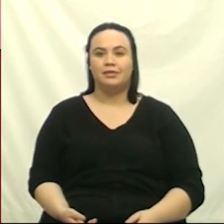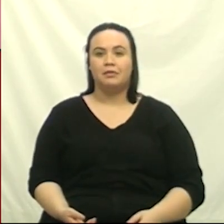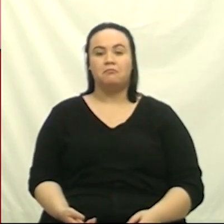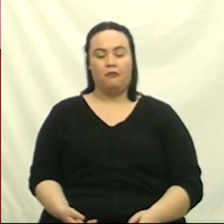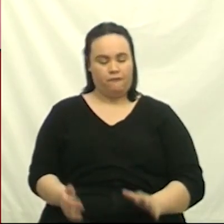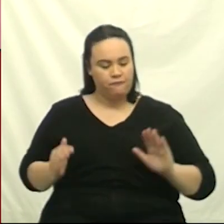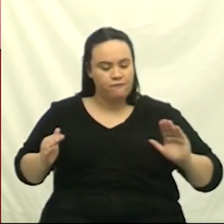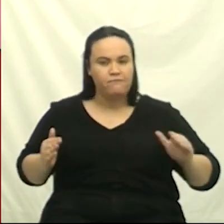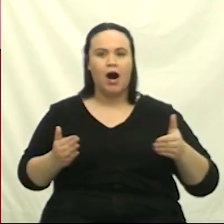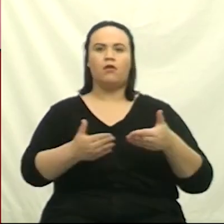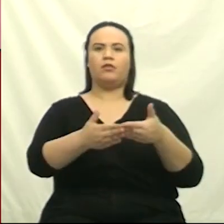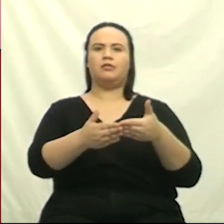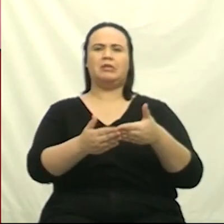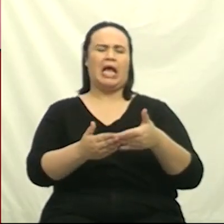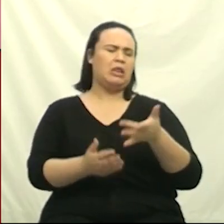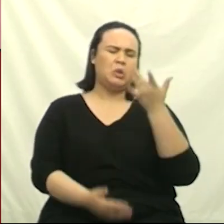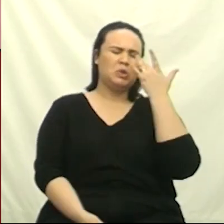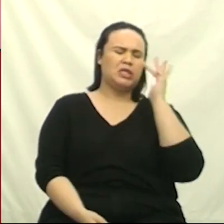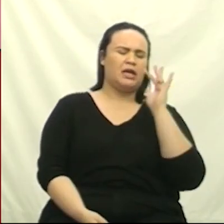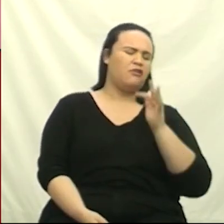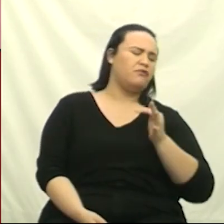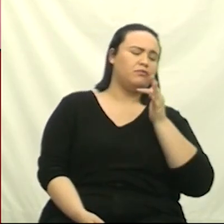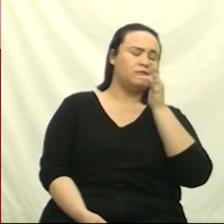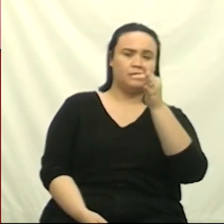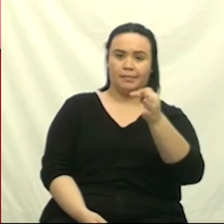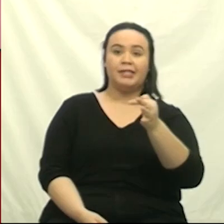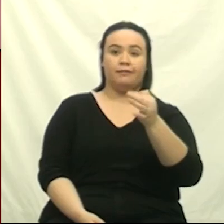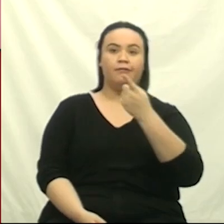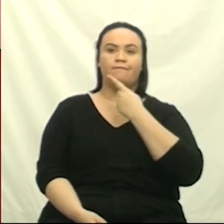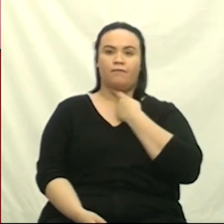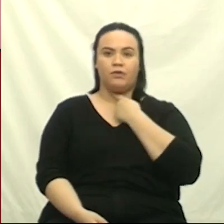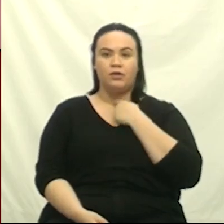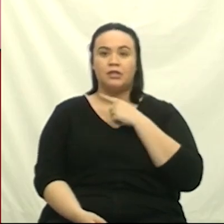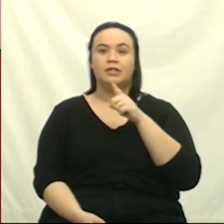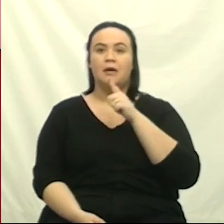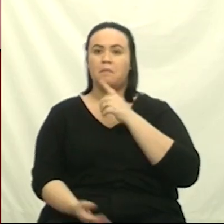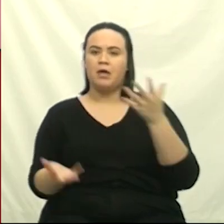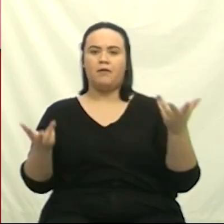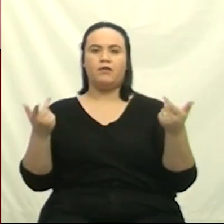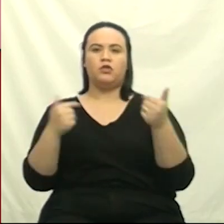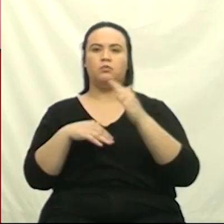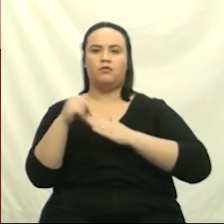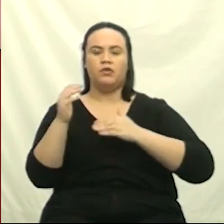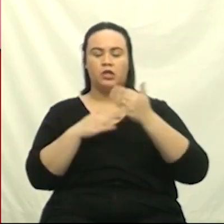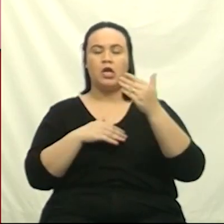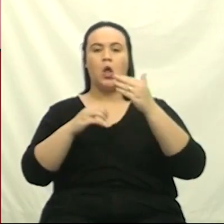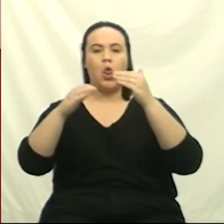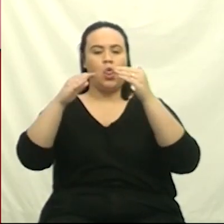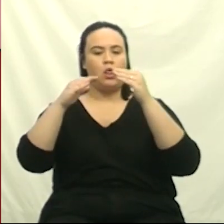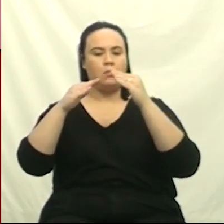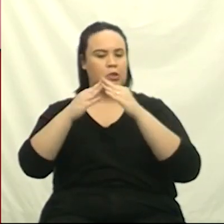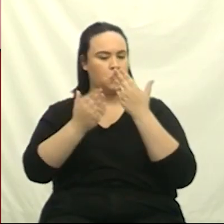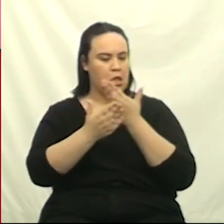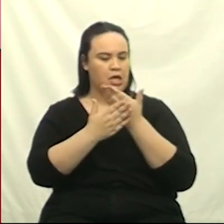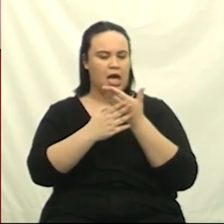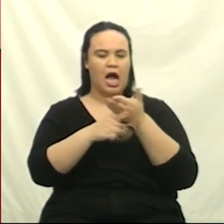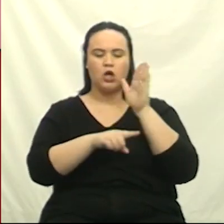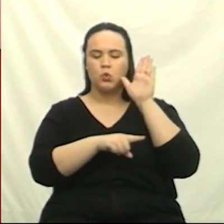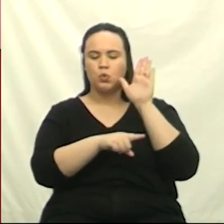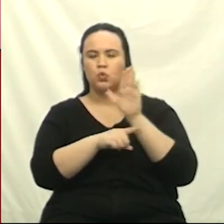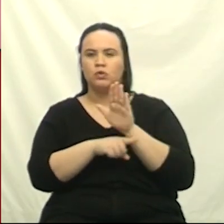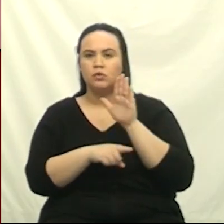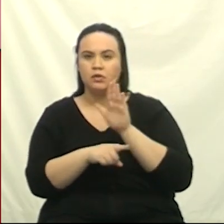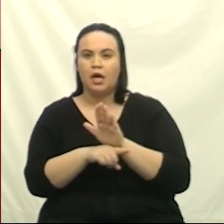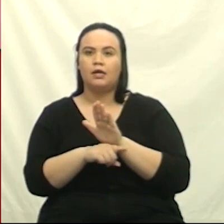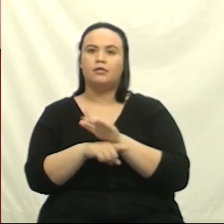dediquem mesmo sem saber o que vai acontecer se dediquem mesmo vocês tem um grande professor vocês tem uma grande instituição apoiando vocês dando